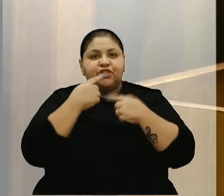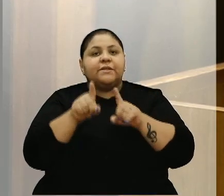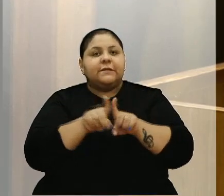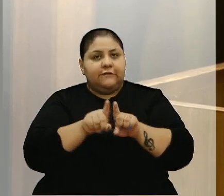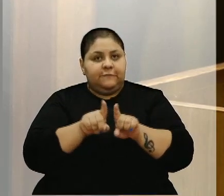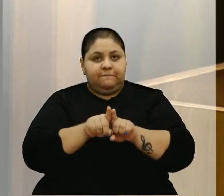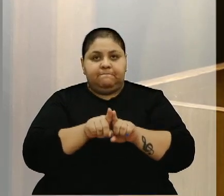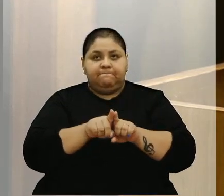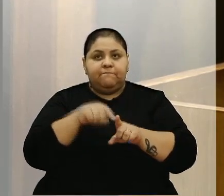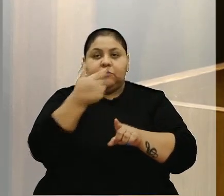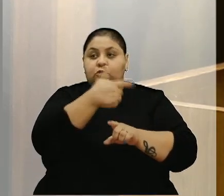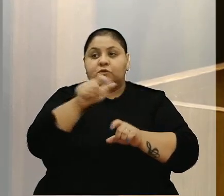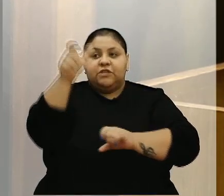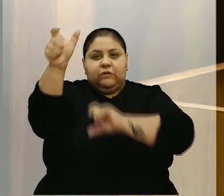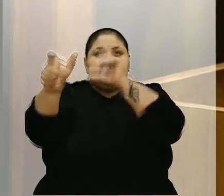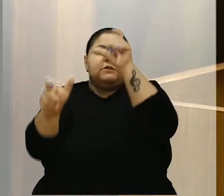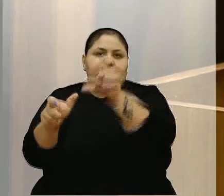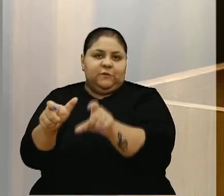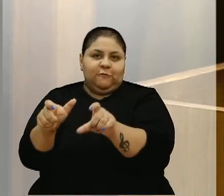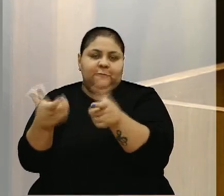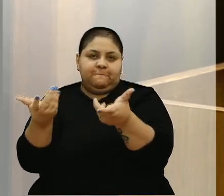do que as demais pessoas.